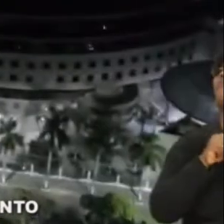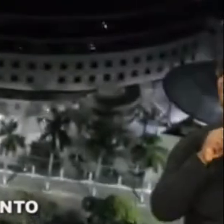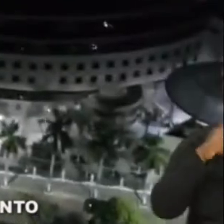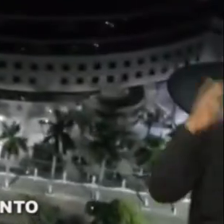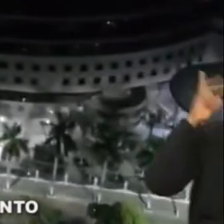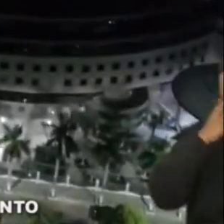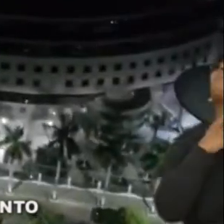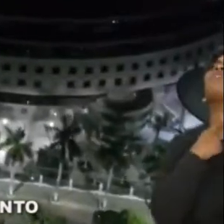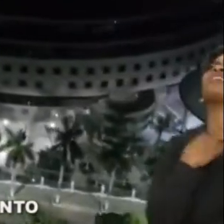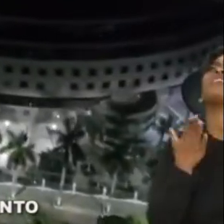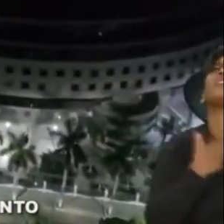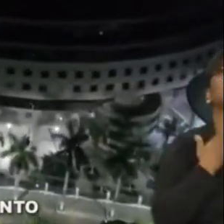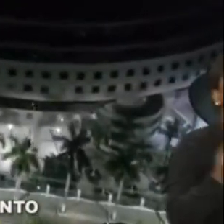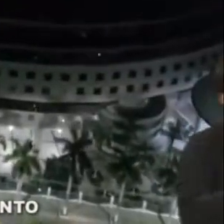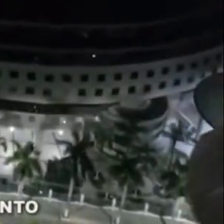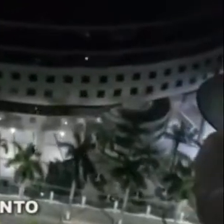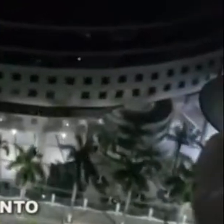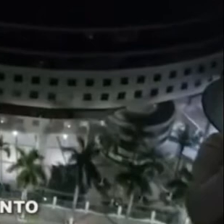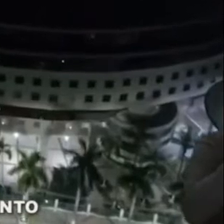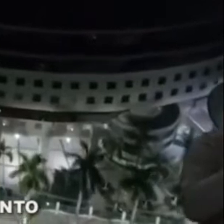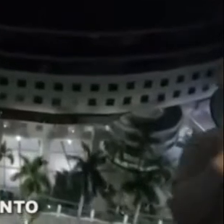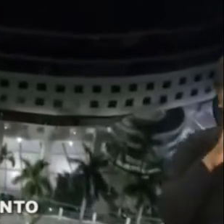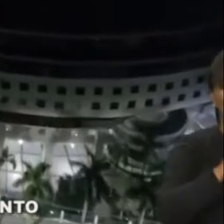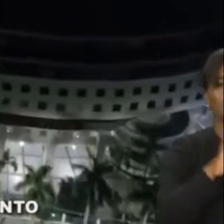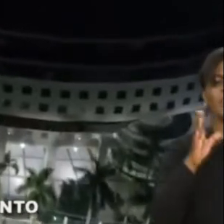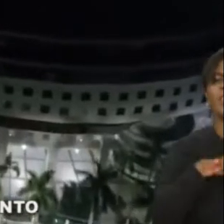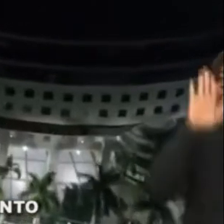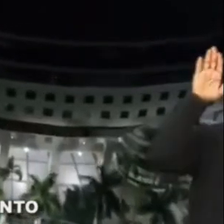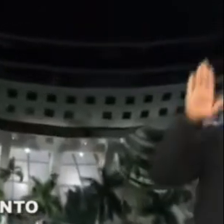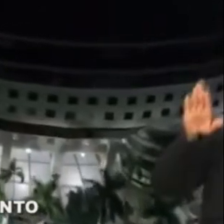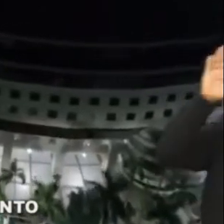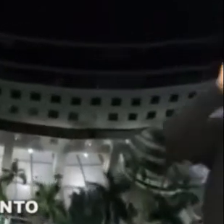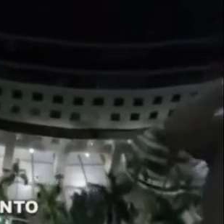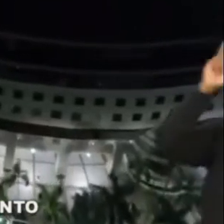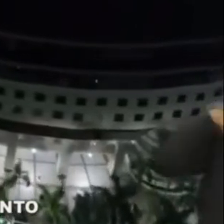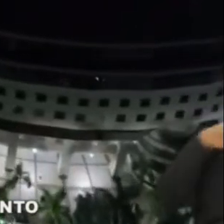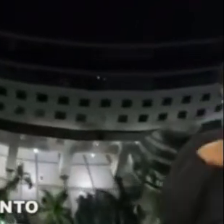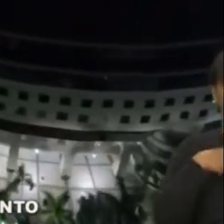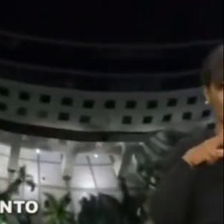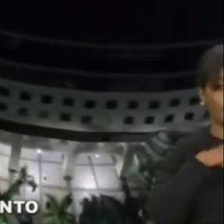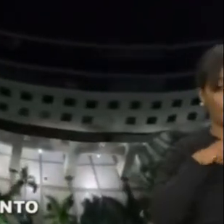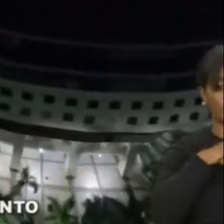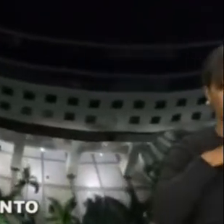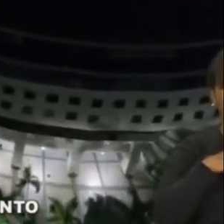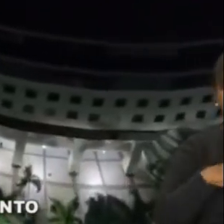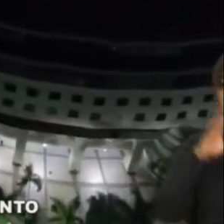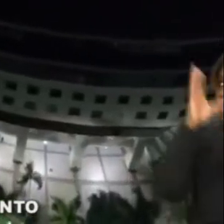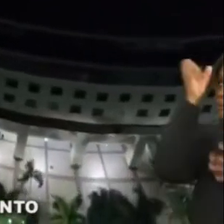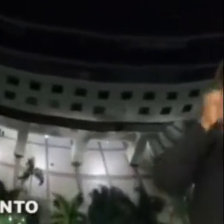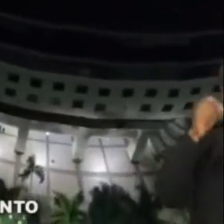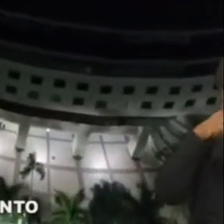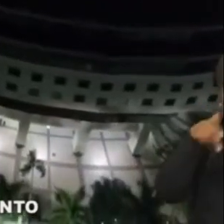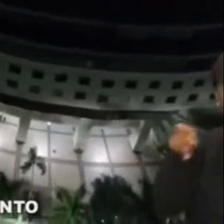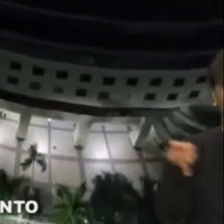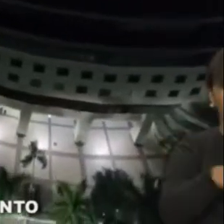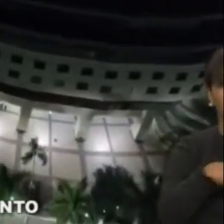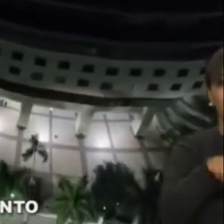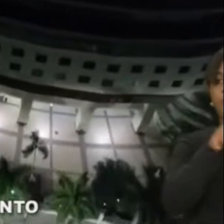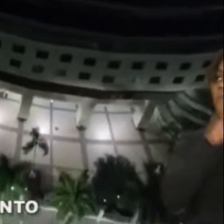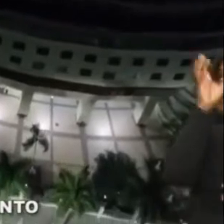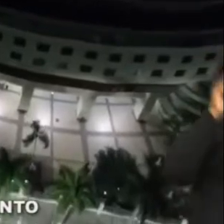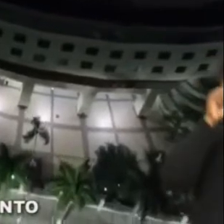em mim. Fique à vontade, adore. Eu vou buscar para mim, você busca para você.